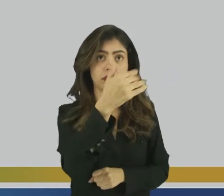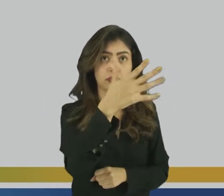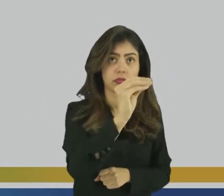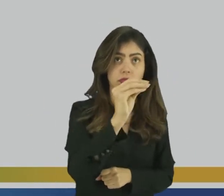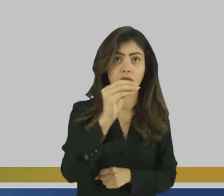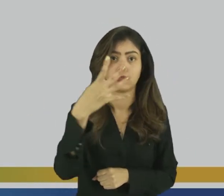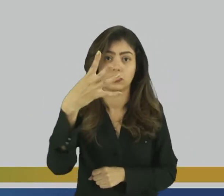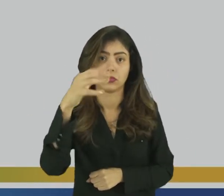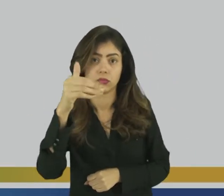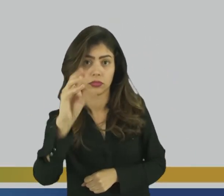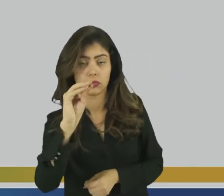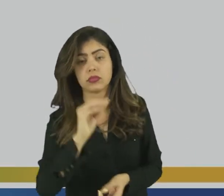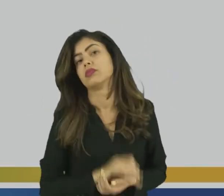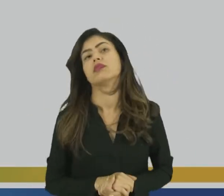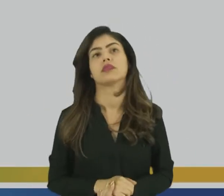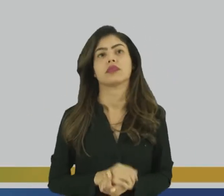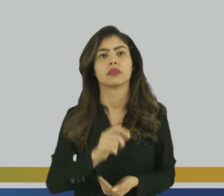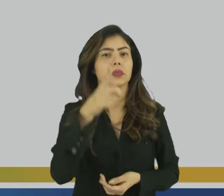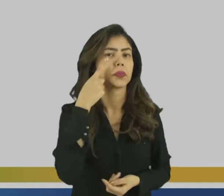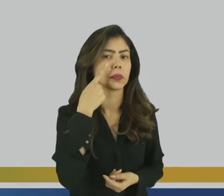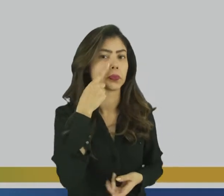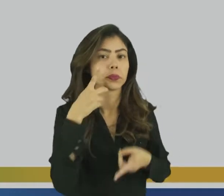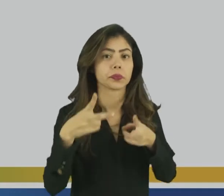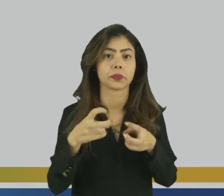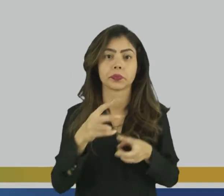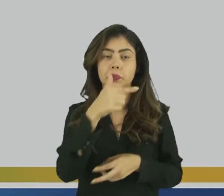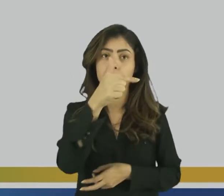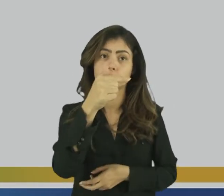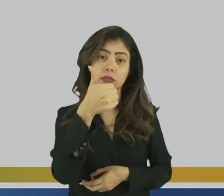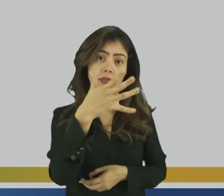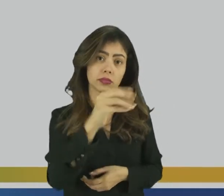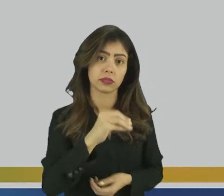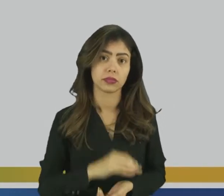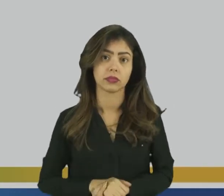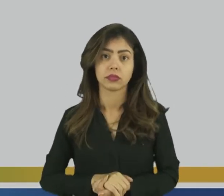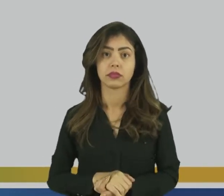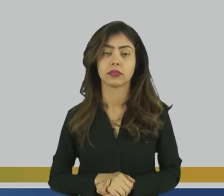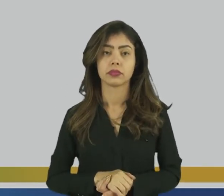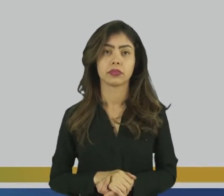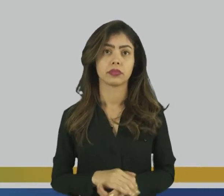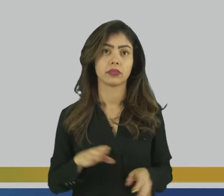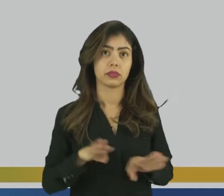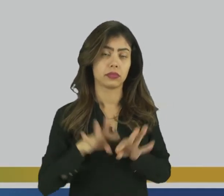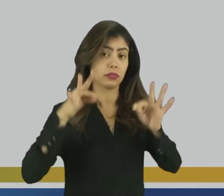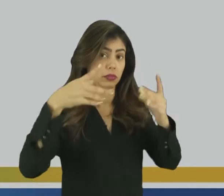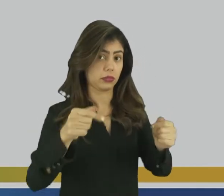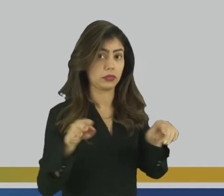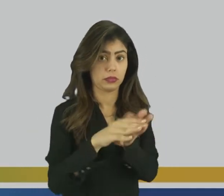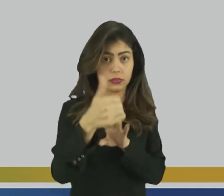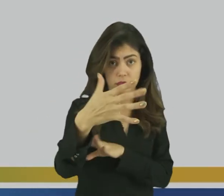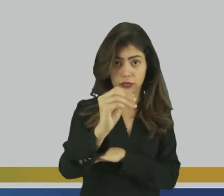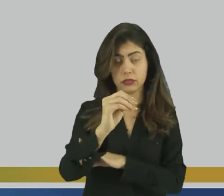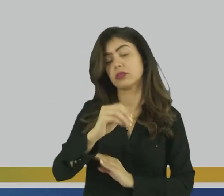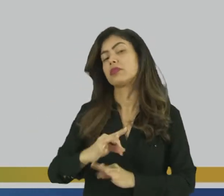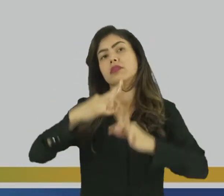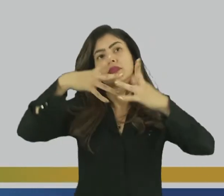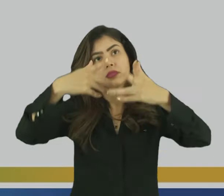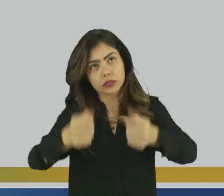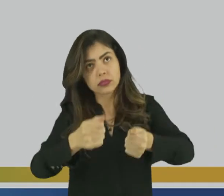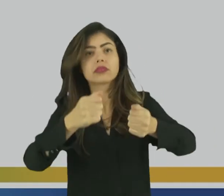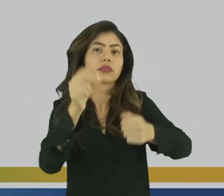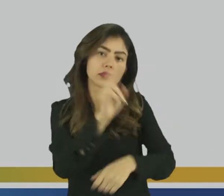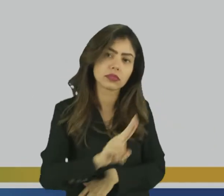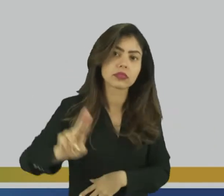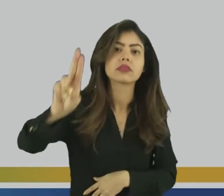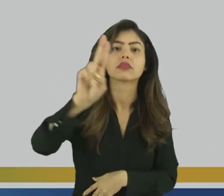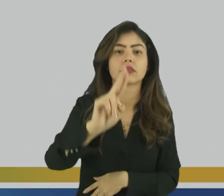3/10 mais 4/10. Então, observe aí, ó, as partes pintadas nós temos 7, num total de 10. Então, o total de chocolate que ela usou